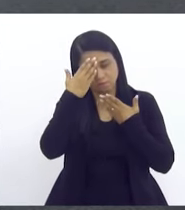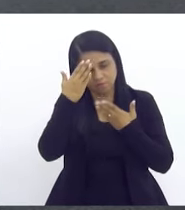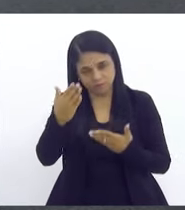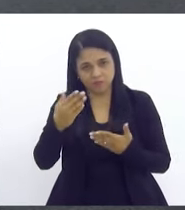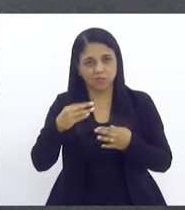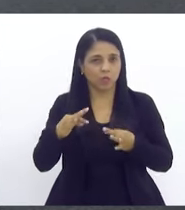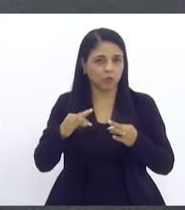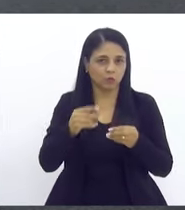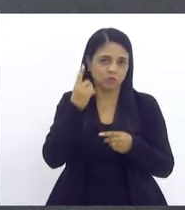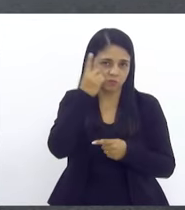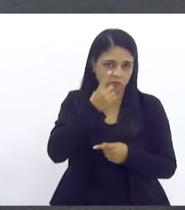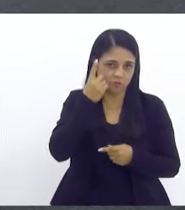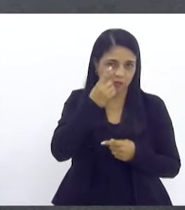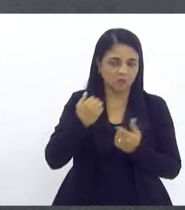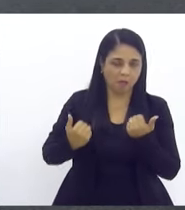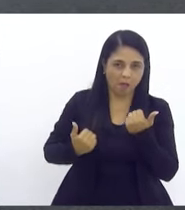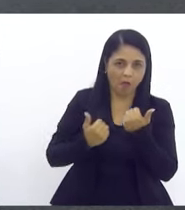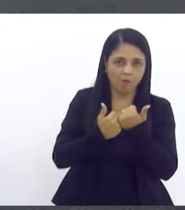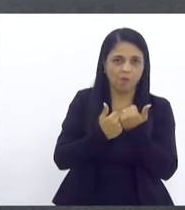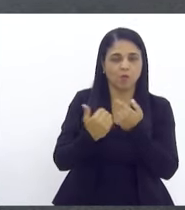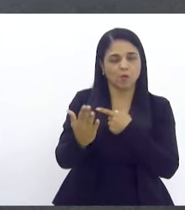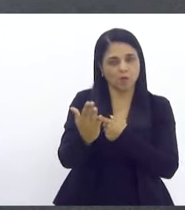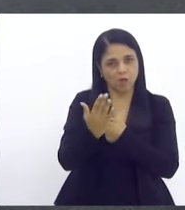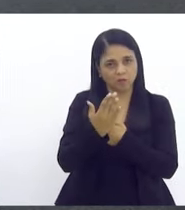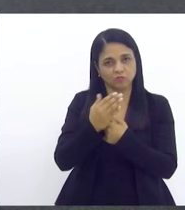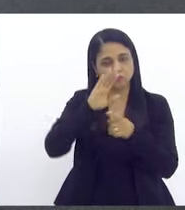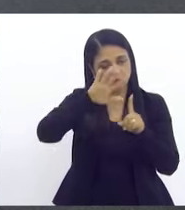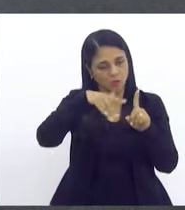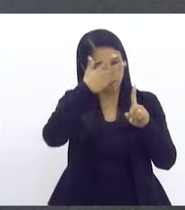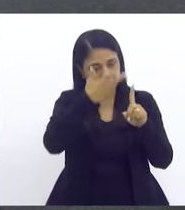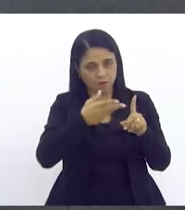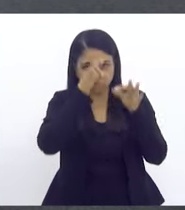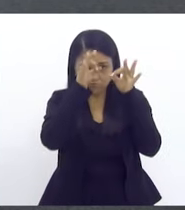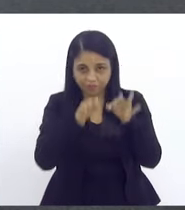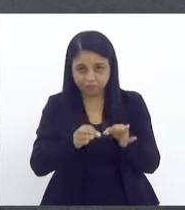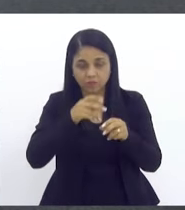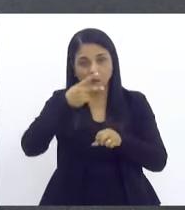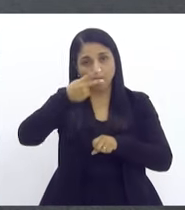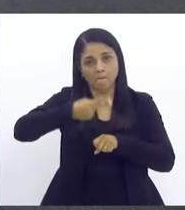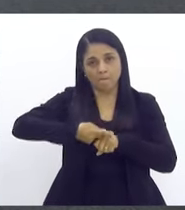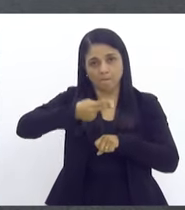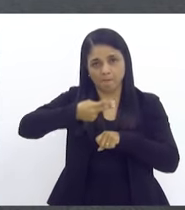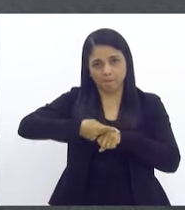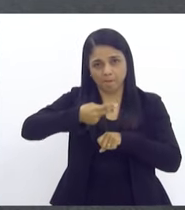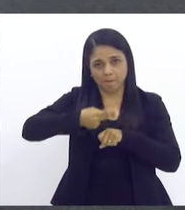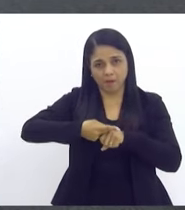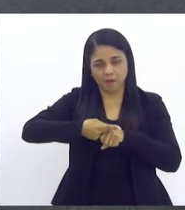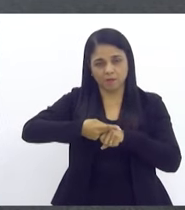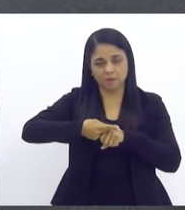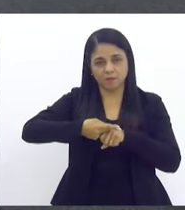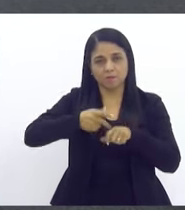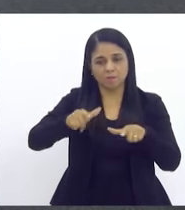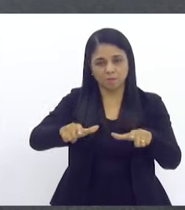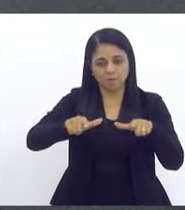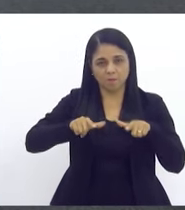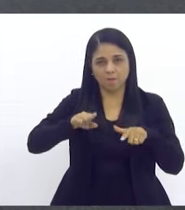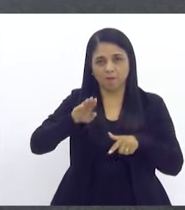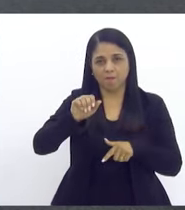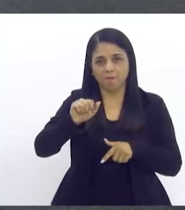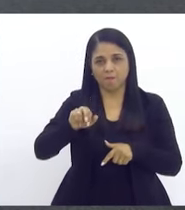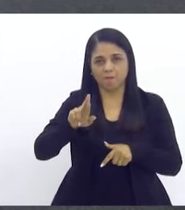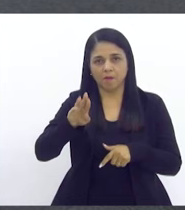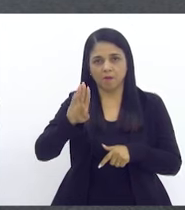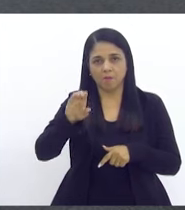apoiado e nos ajudado nessa justa homenagem do prêmio Diploma Barbosa